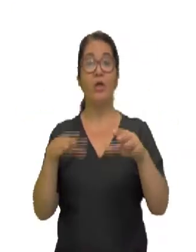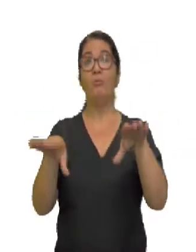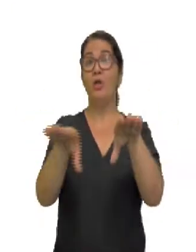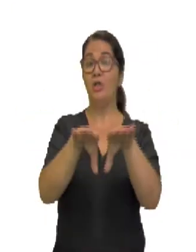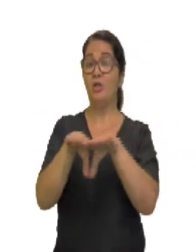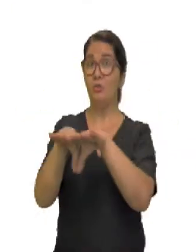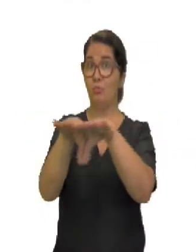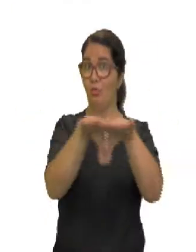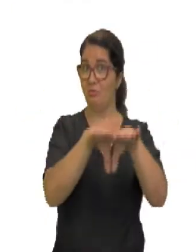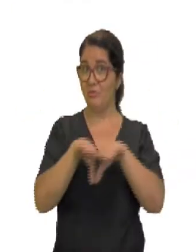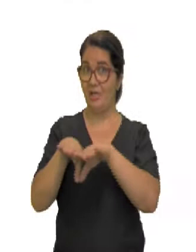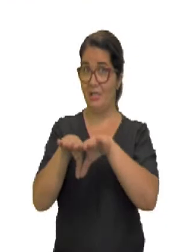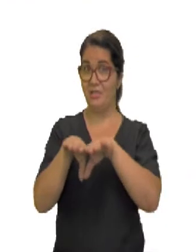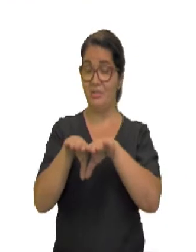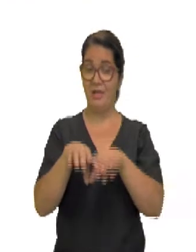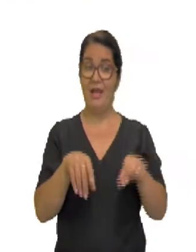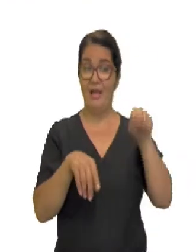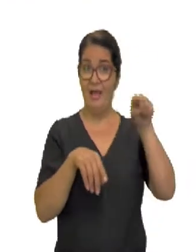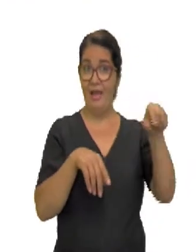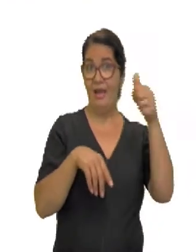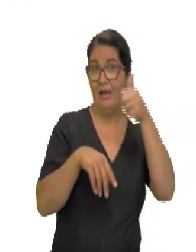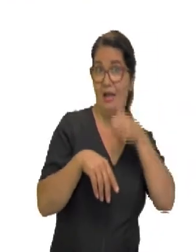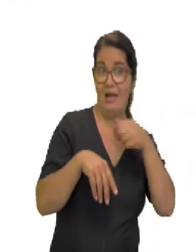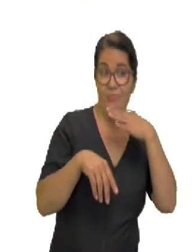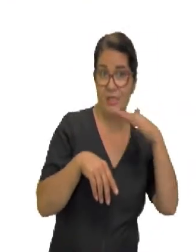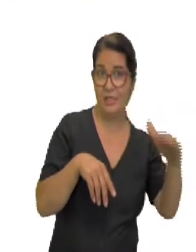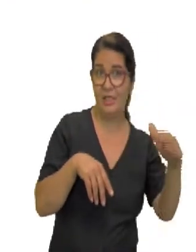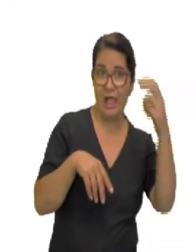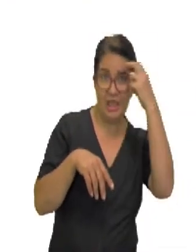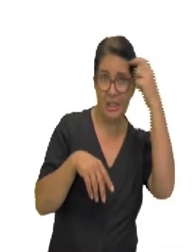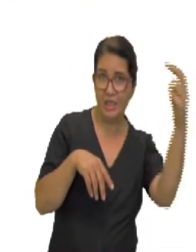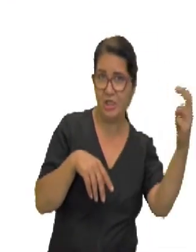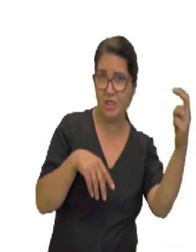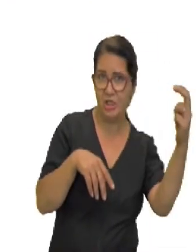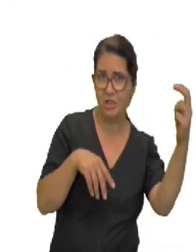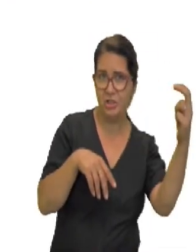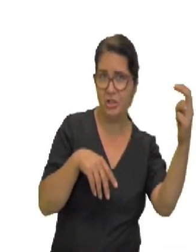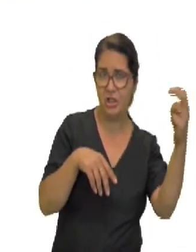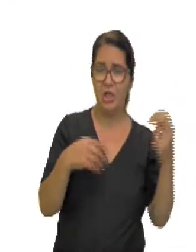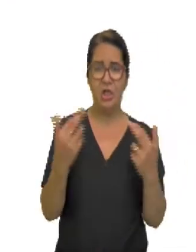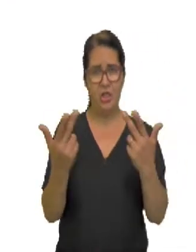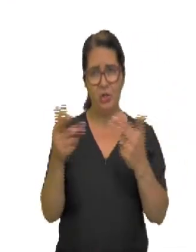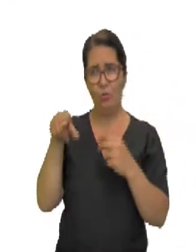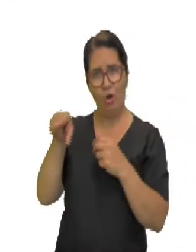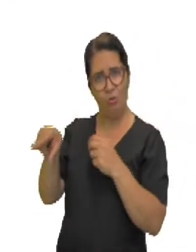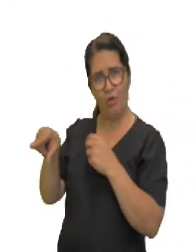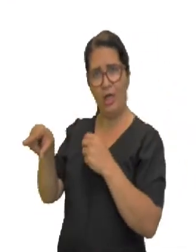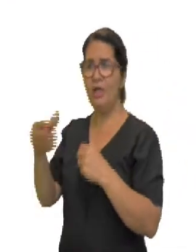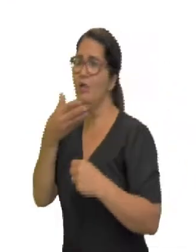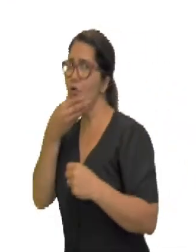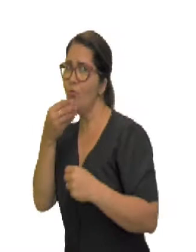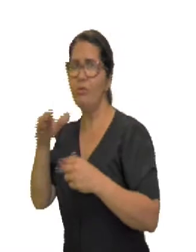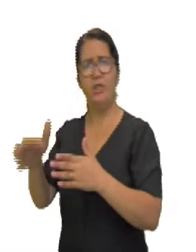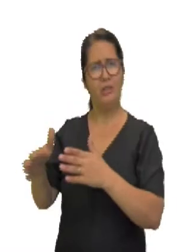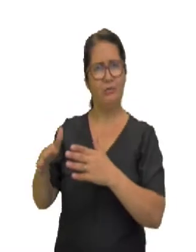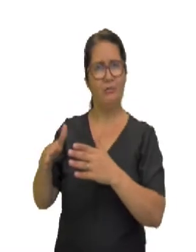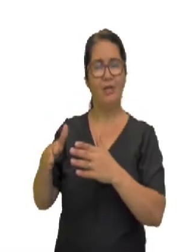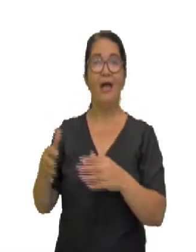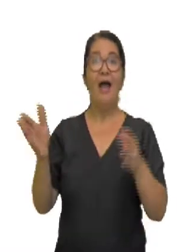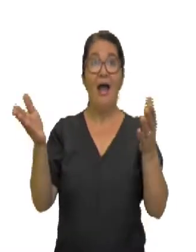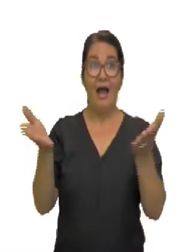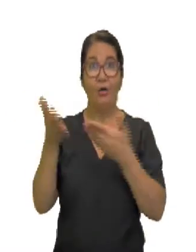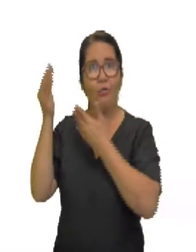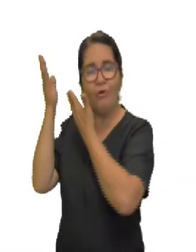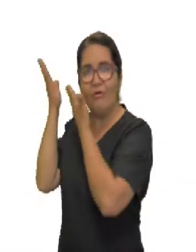igualdade. Agora, no superioridade, Maria Luísa é mais inteligente que